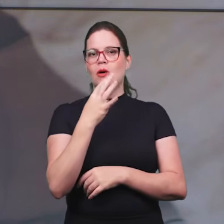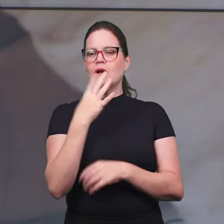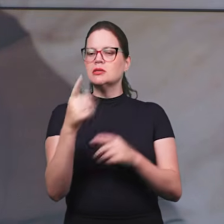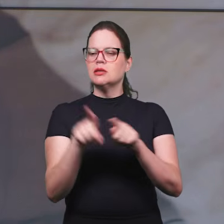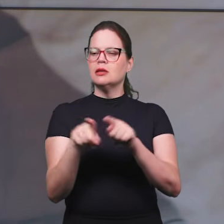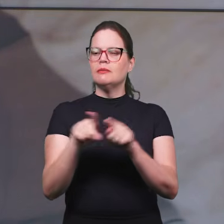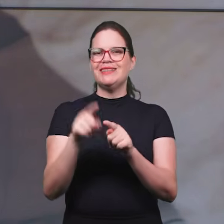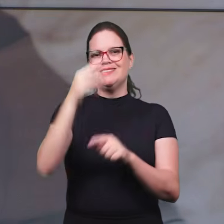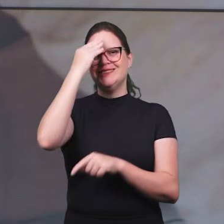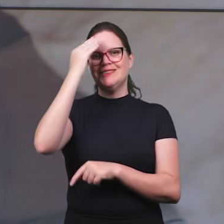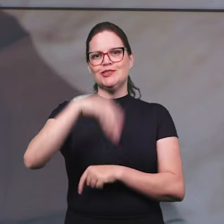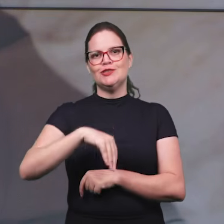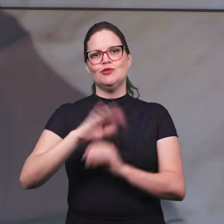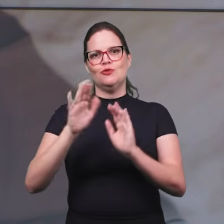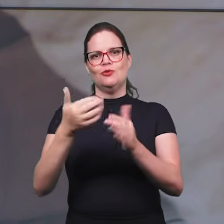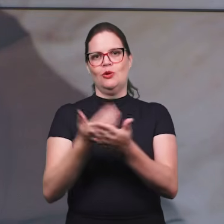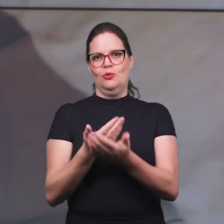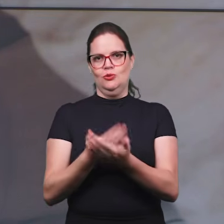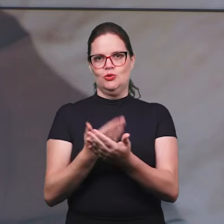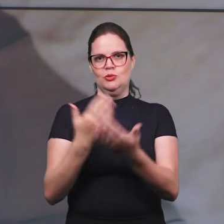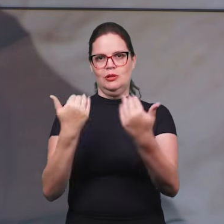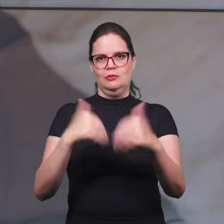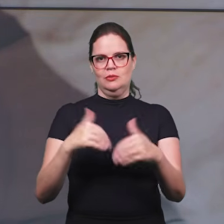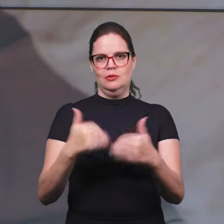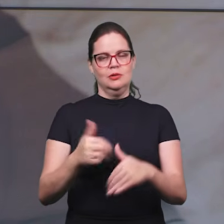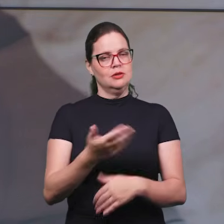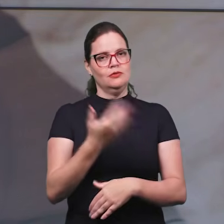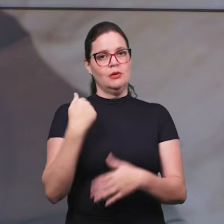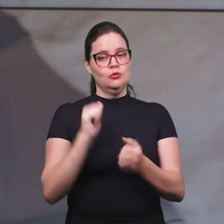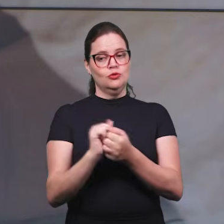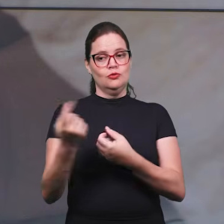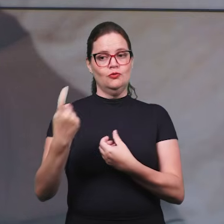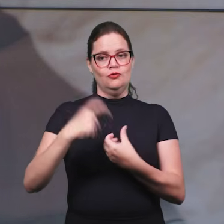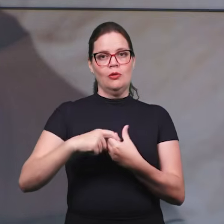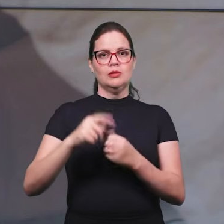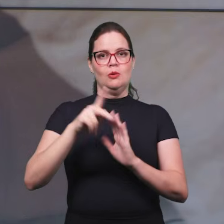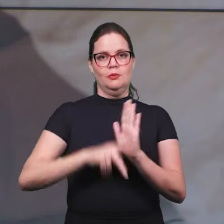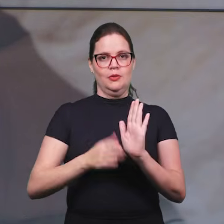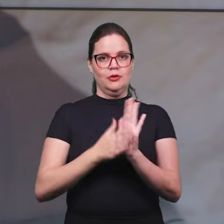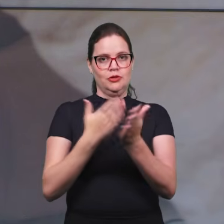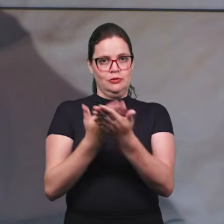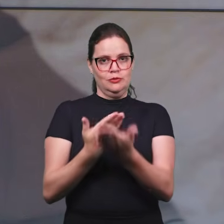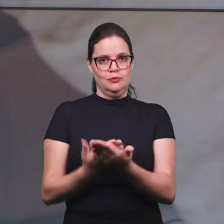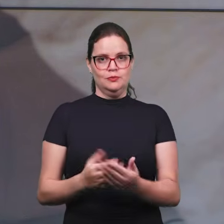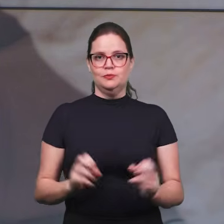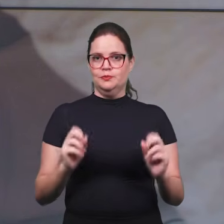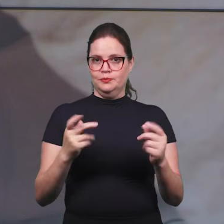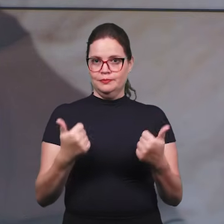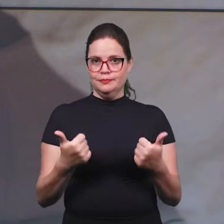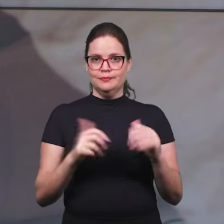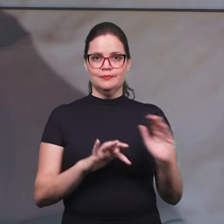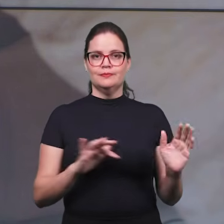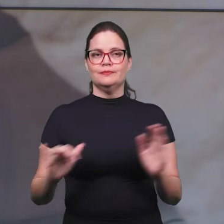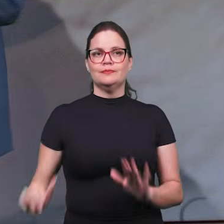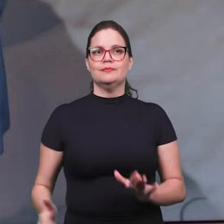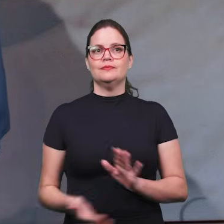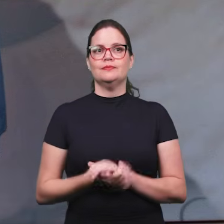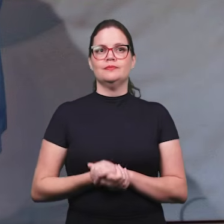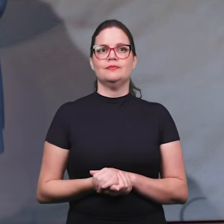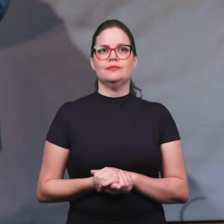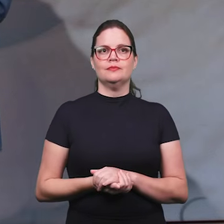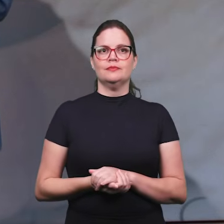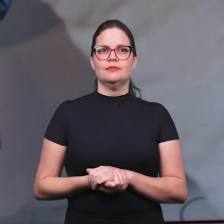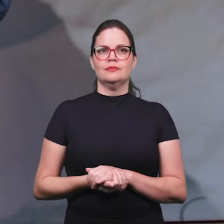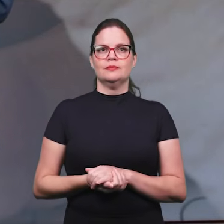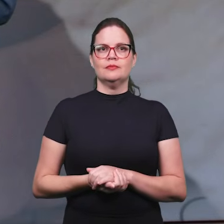você conhece que ela desistiu de estudar para concursos, e vamos juntos retomar esse projeto de estudos. Tudo bem?